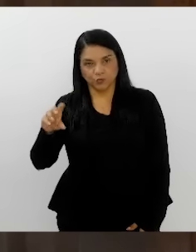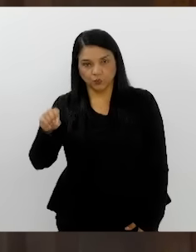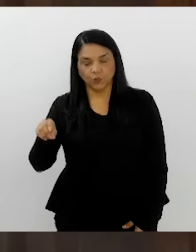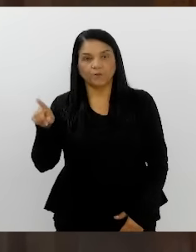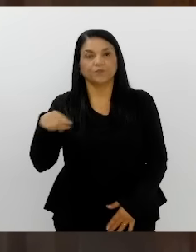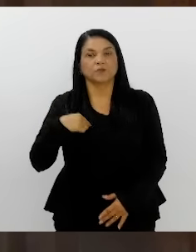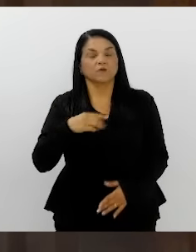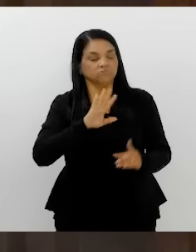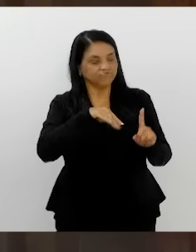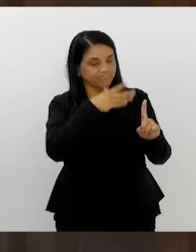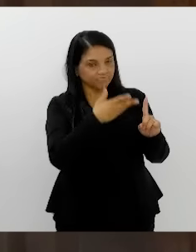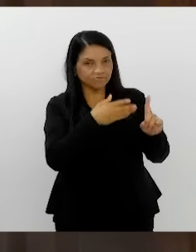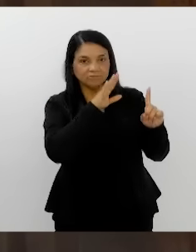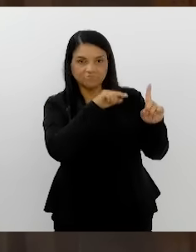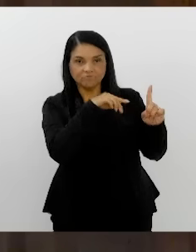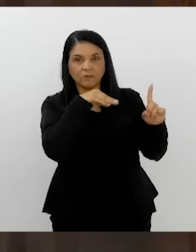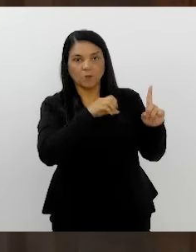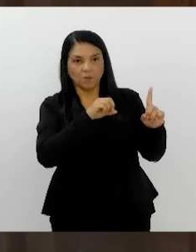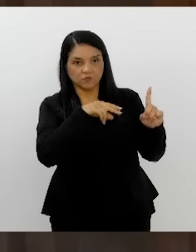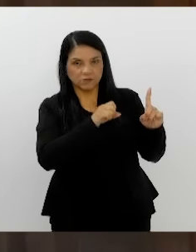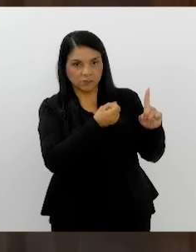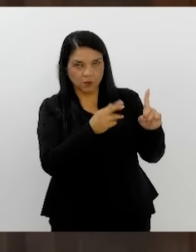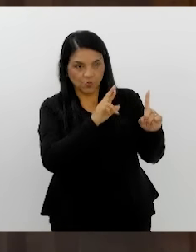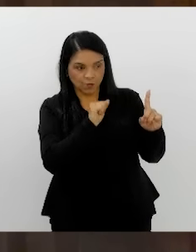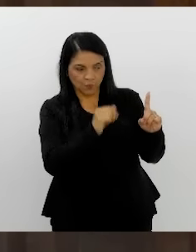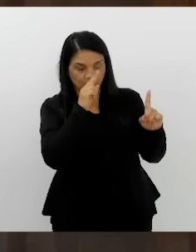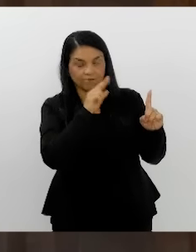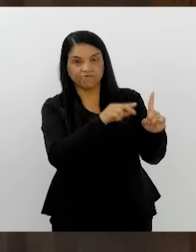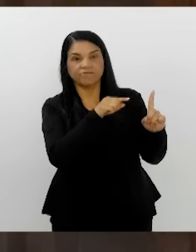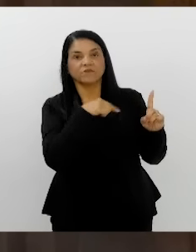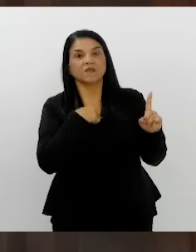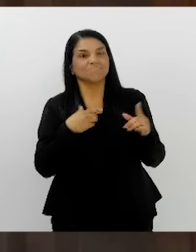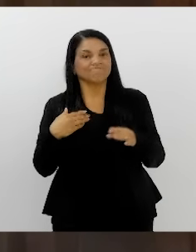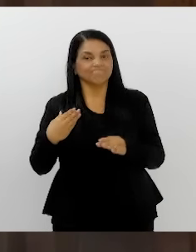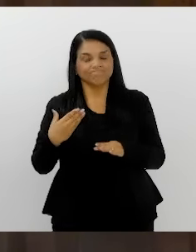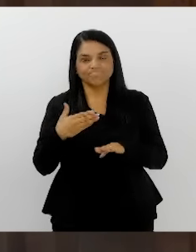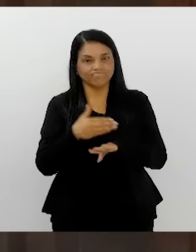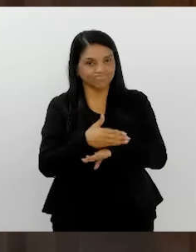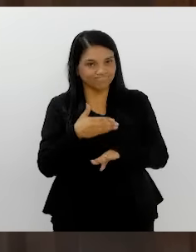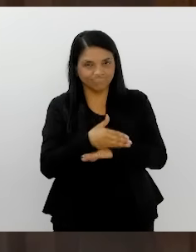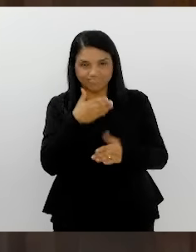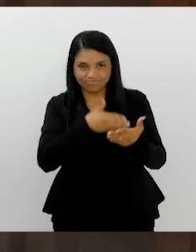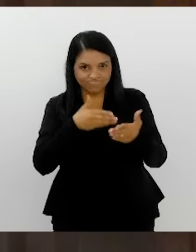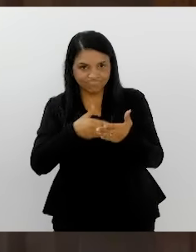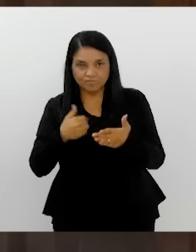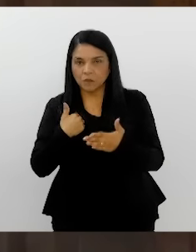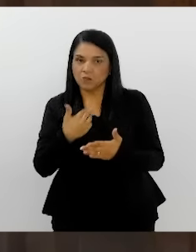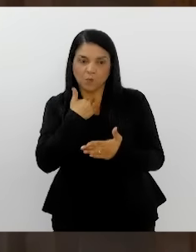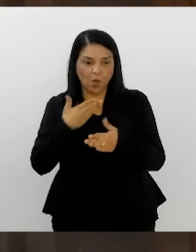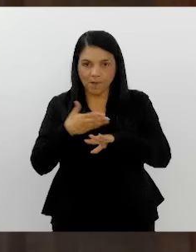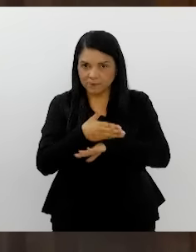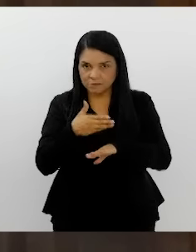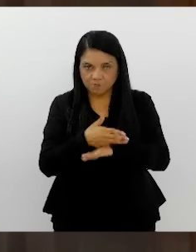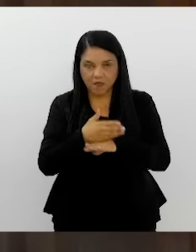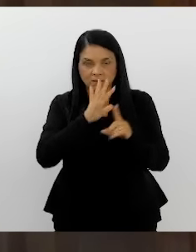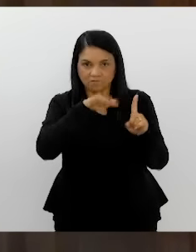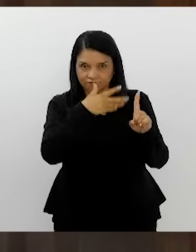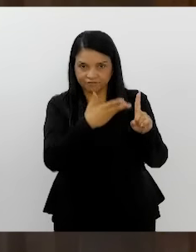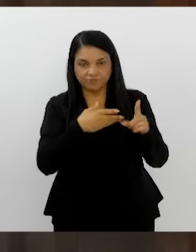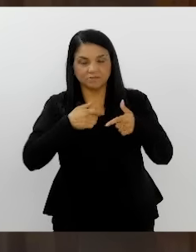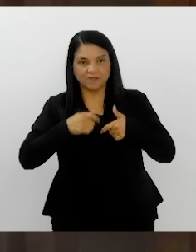Clá Dias. Na impossibilidade de comparecer à sessão solene de entrega da medalha Tiradentes e respectivo